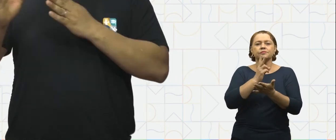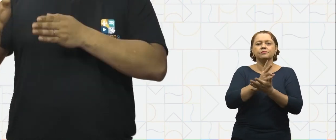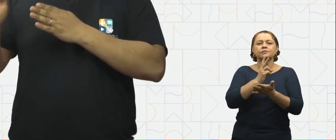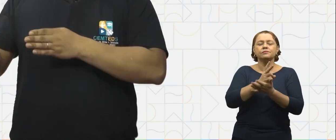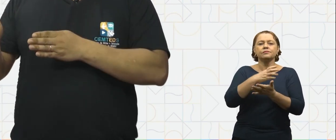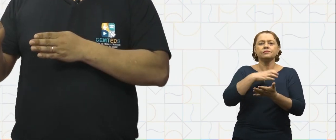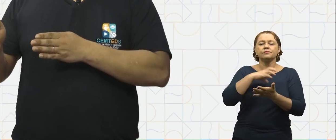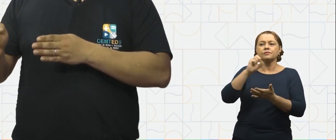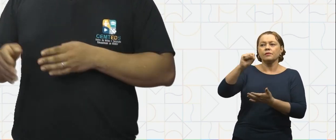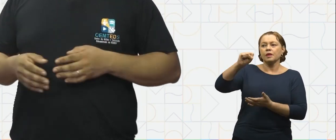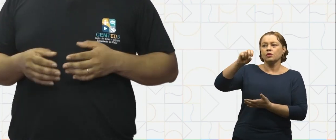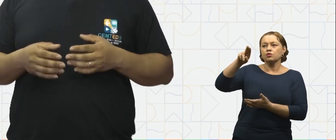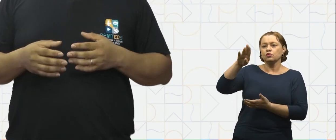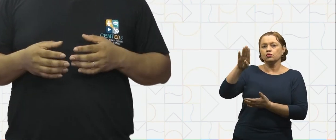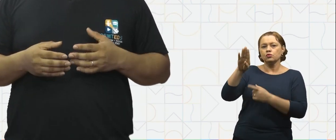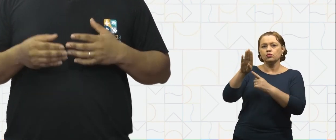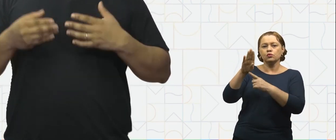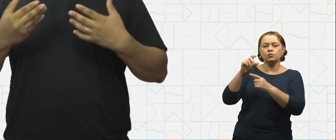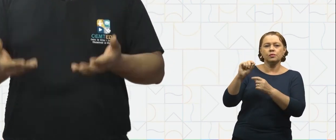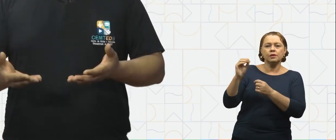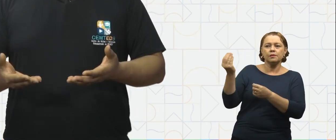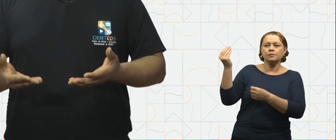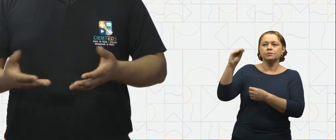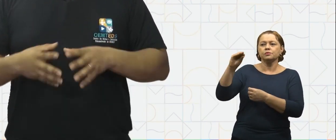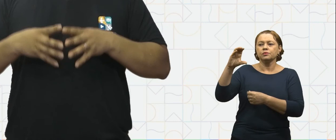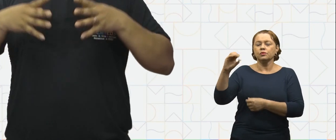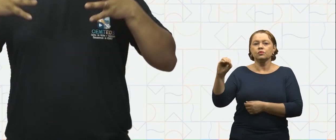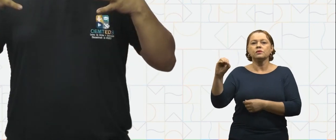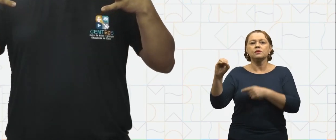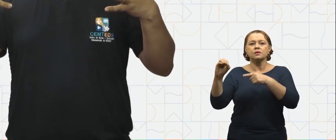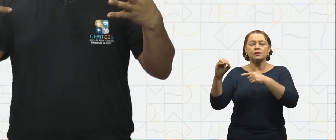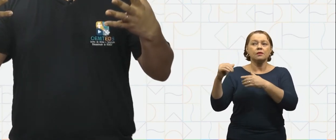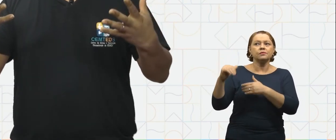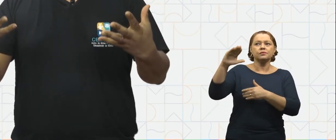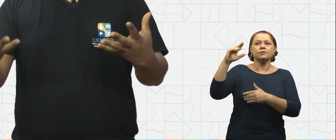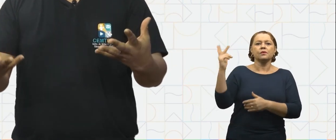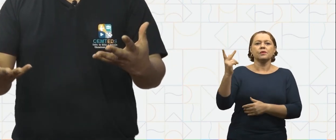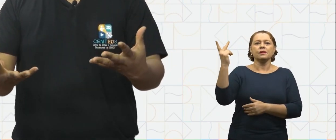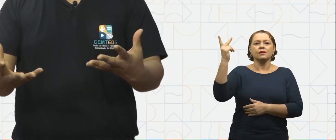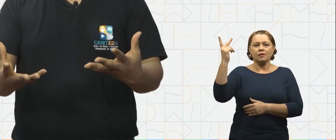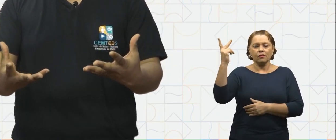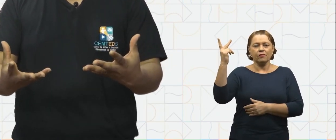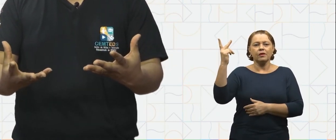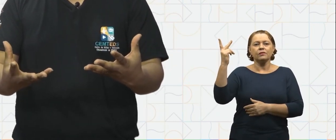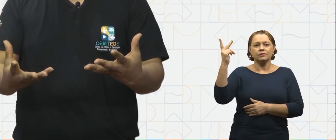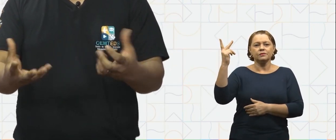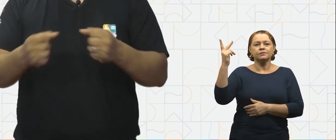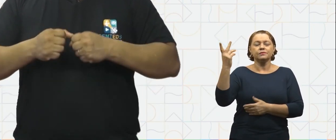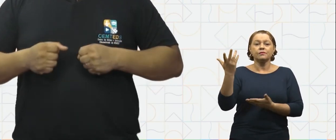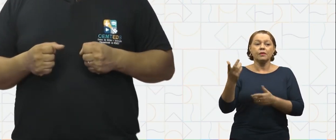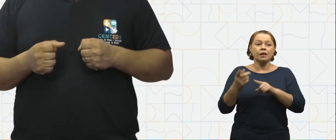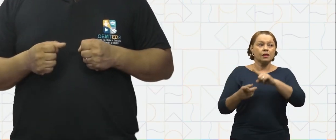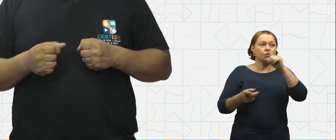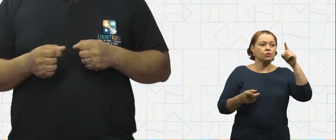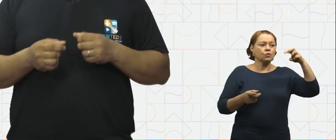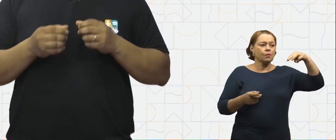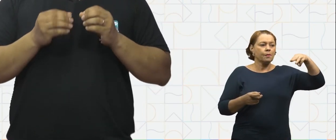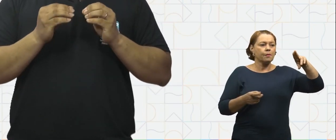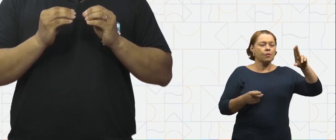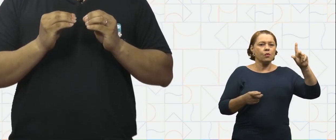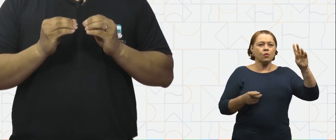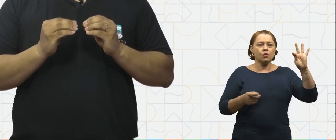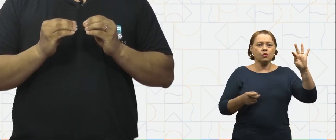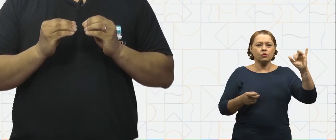sentido dos submúltiplos, acrescenta-se o zero para aumentar o valor natural. E no sentido